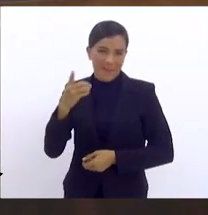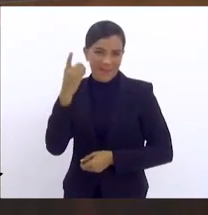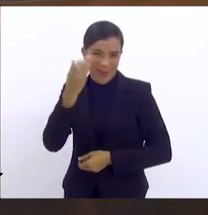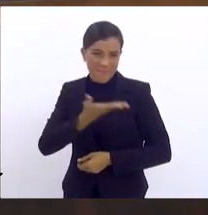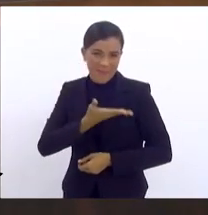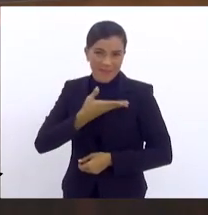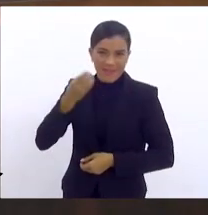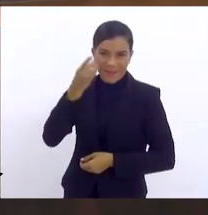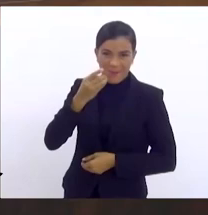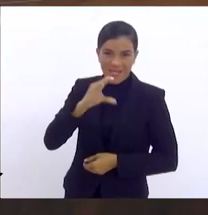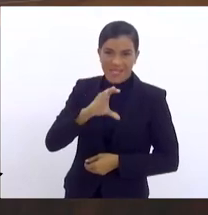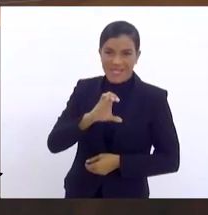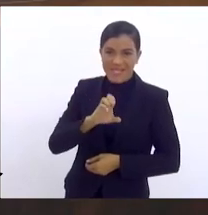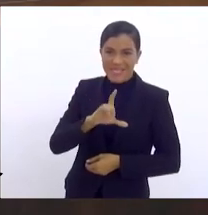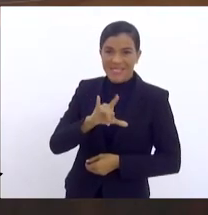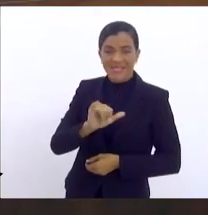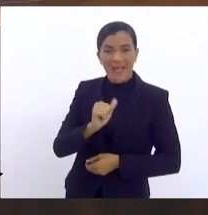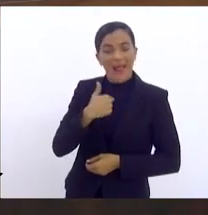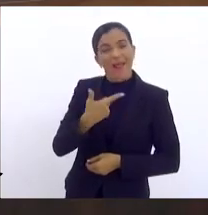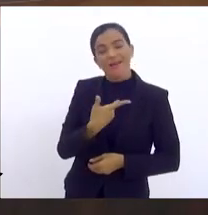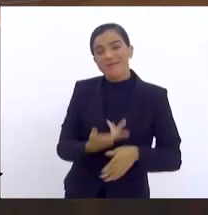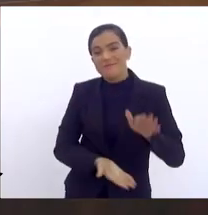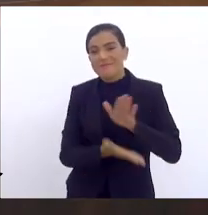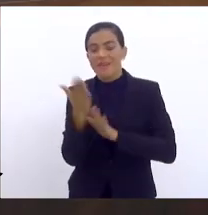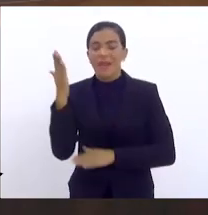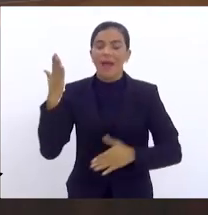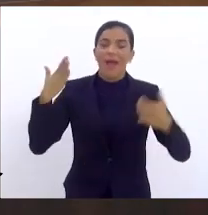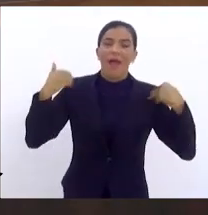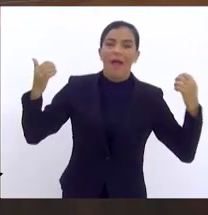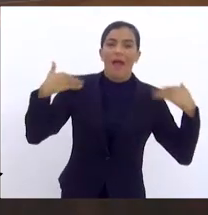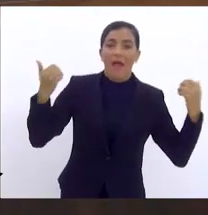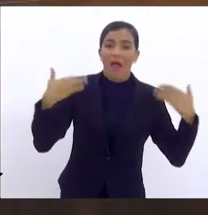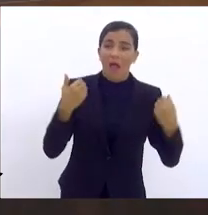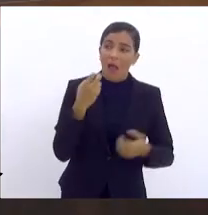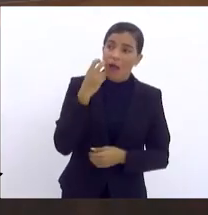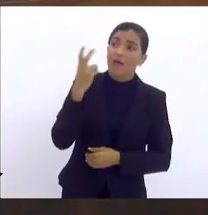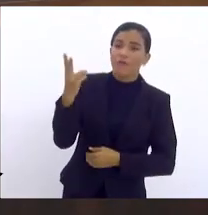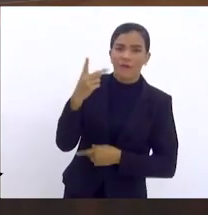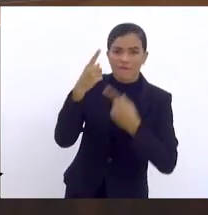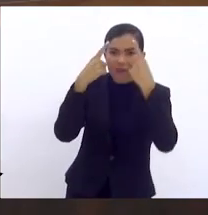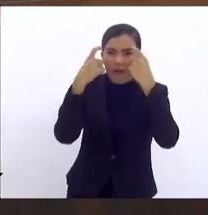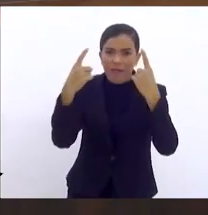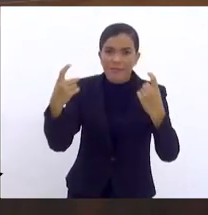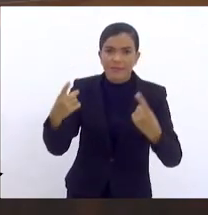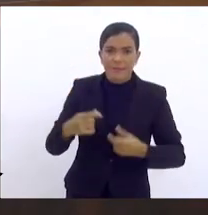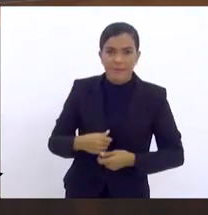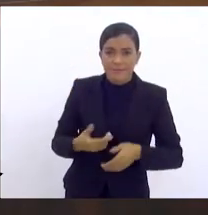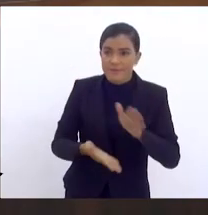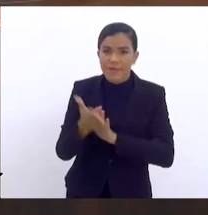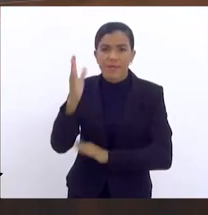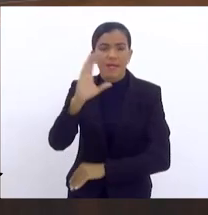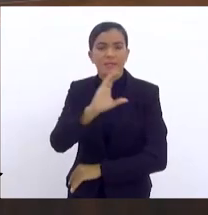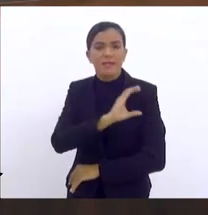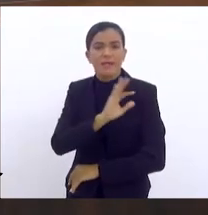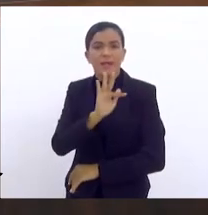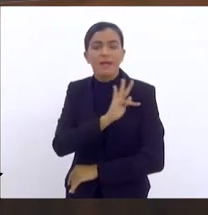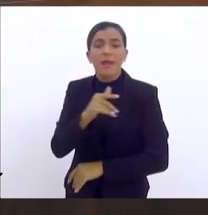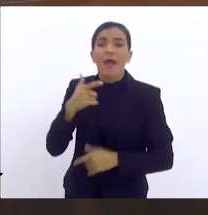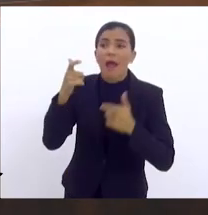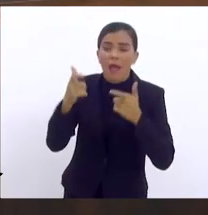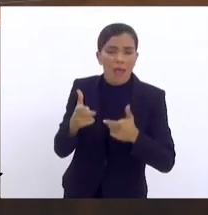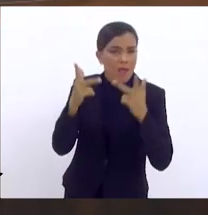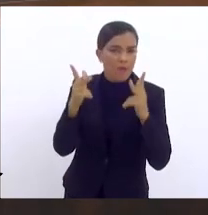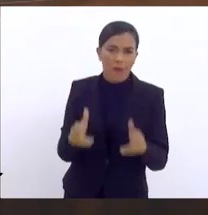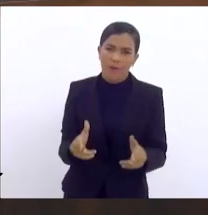a gente ia falar para viajar para passear hoje infelizmente a gente vê o que isso acontece na violência Quando você vai para Cabo Frio para região dos lagos é a mesma coisa